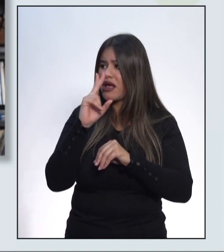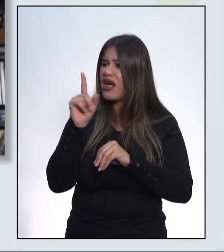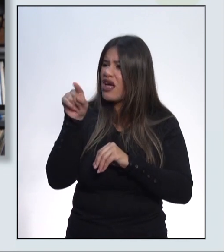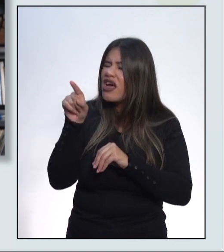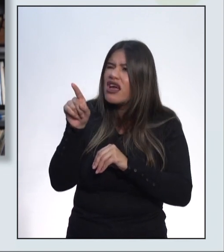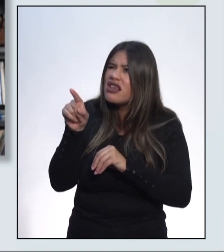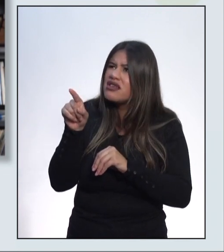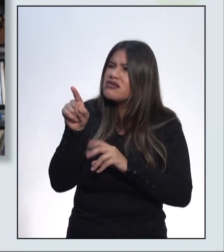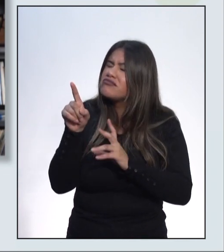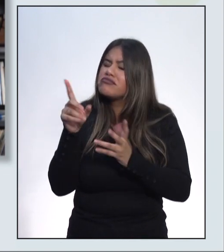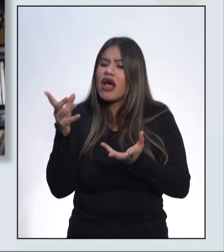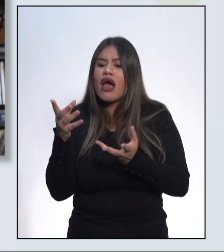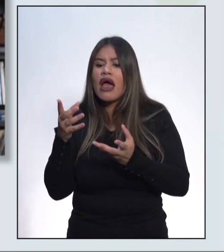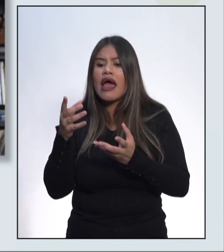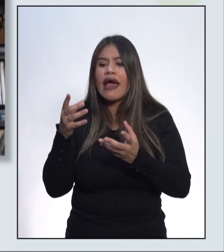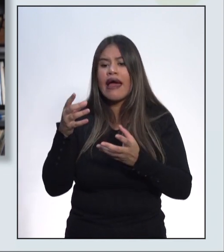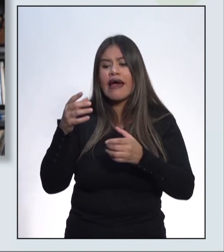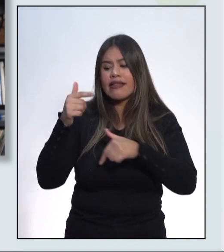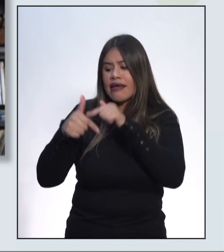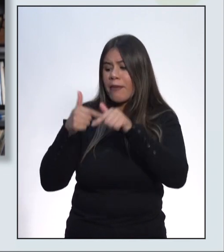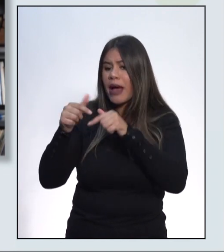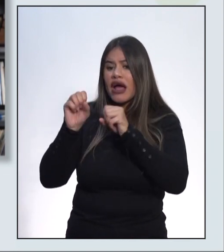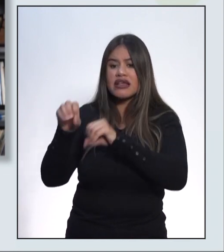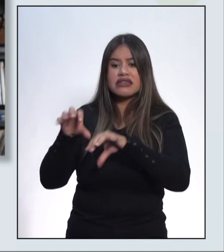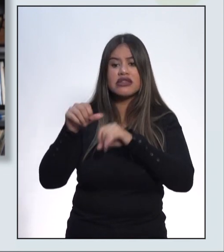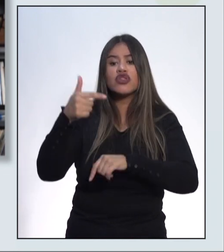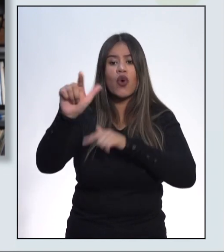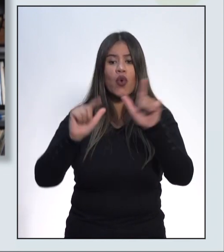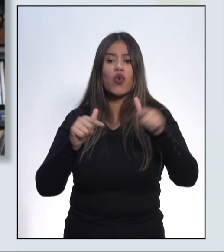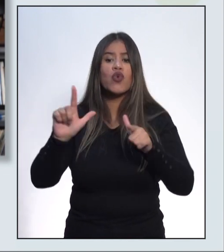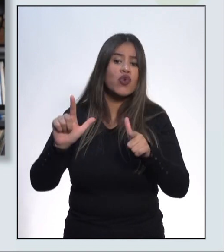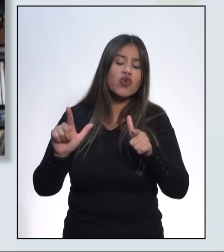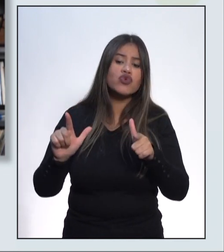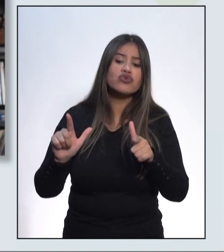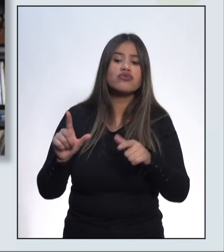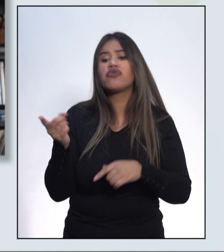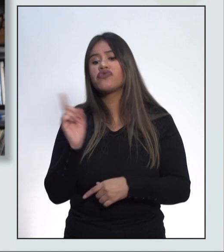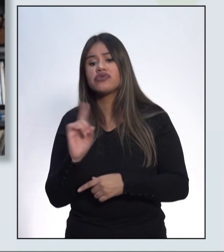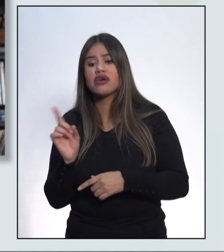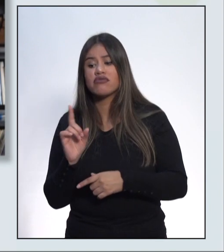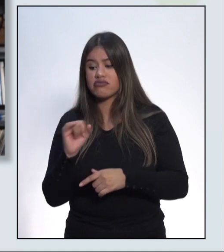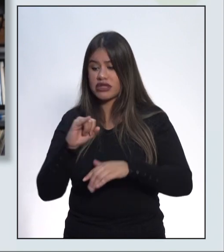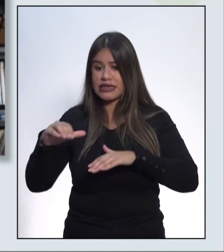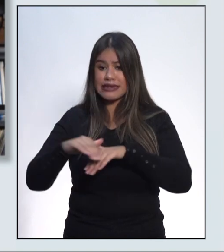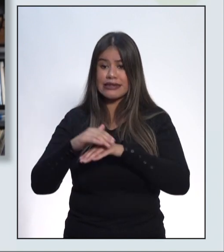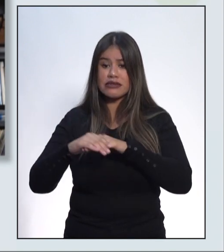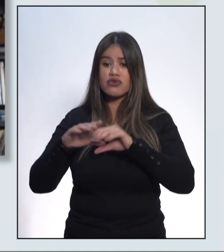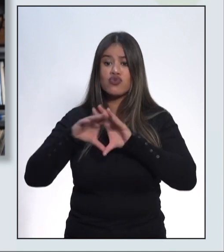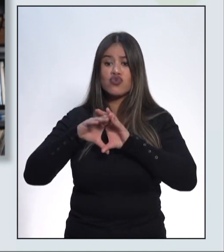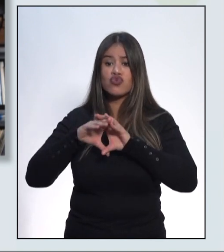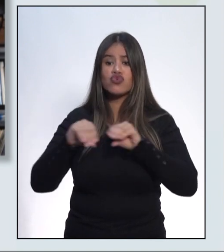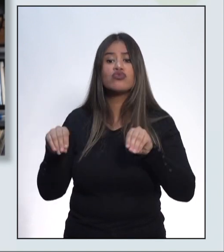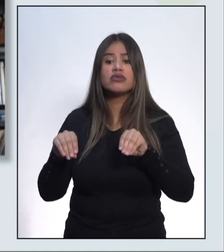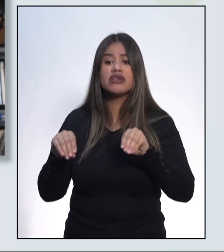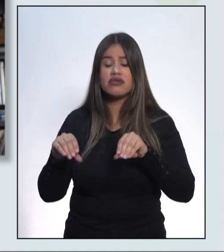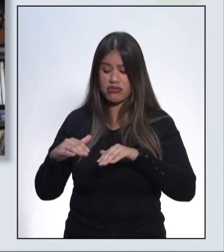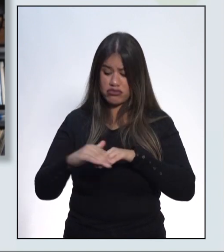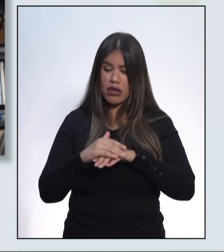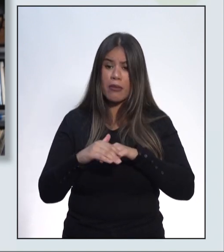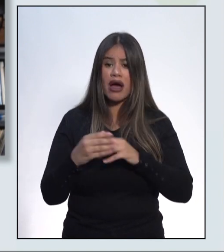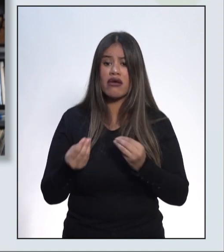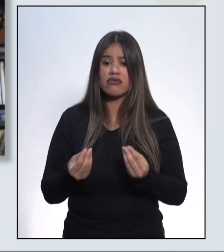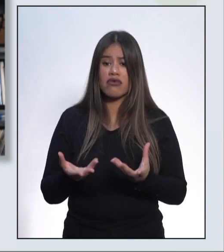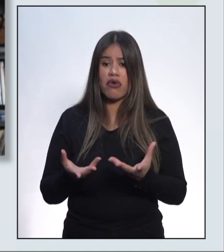alguma outra pessoa? E o que vai acontecer com esse ofício? Se esse ofício desaparecer, o que vai acontecer com os nossos sapatos? Como é que a gente